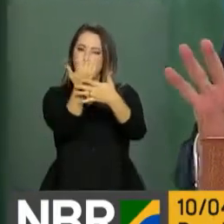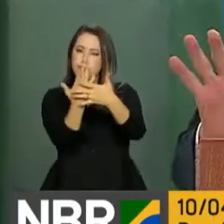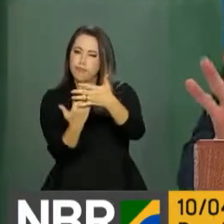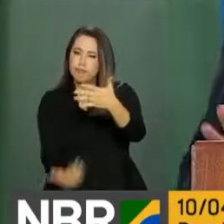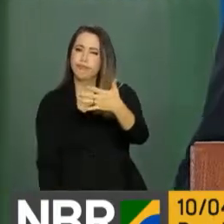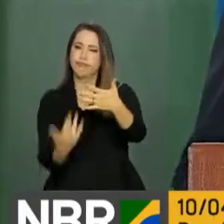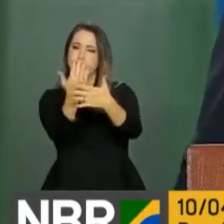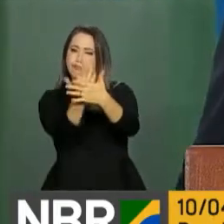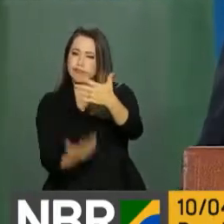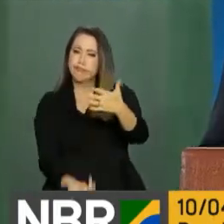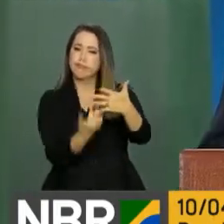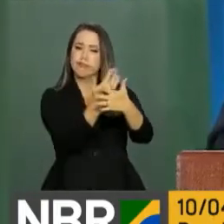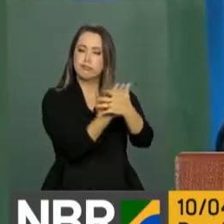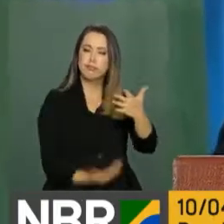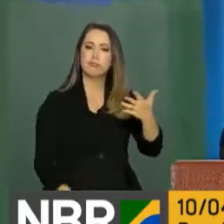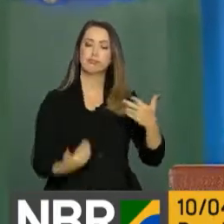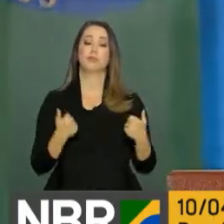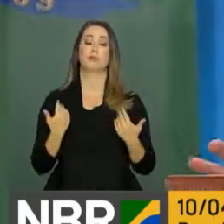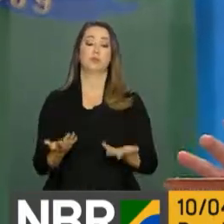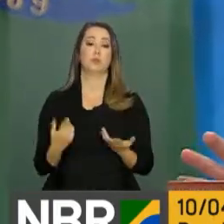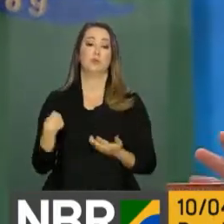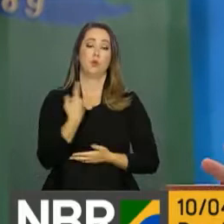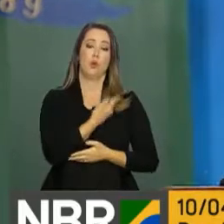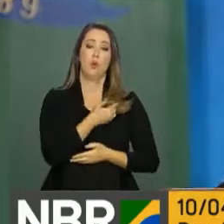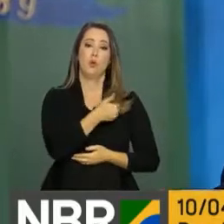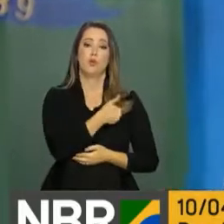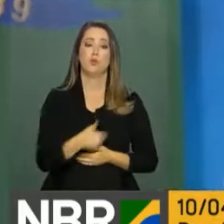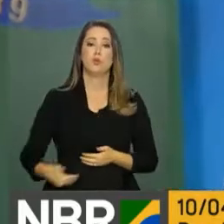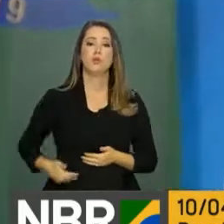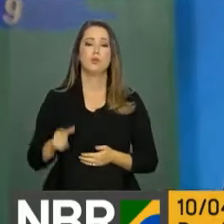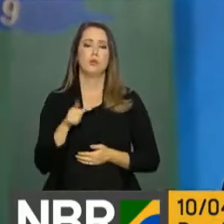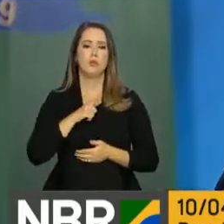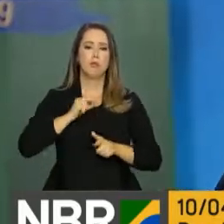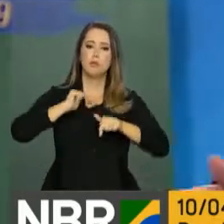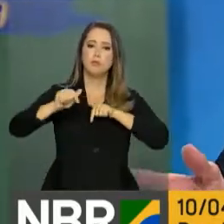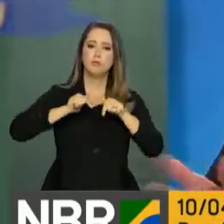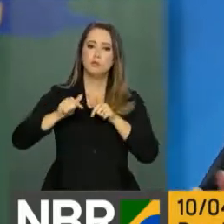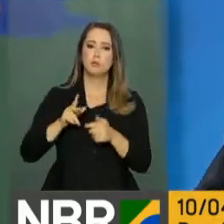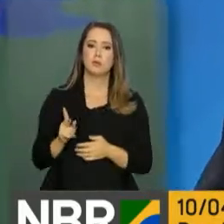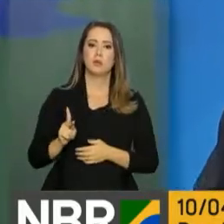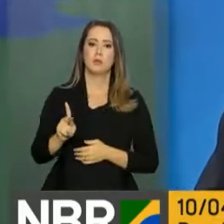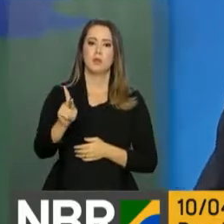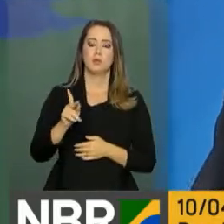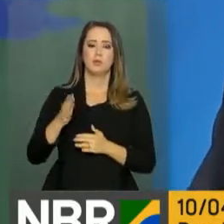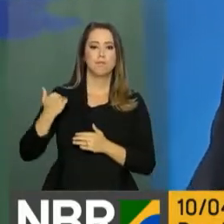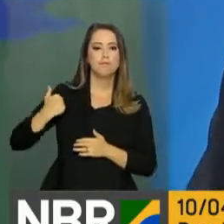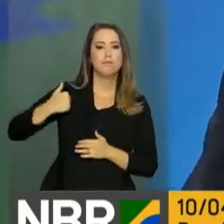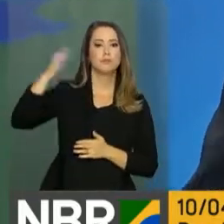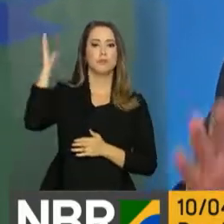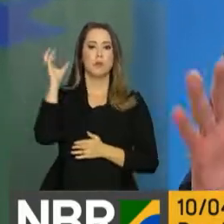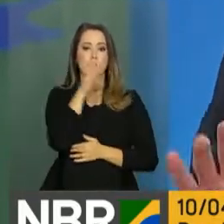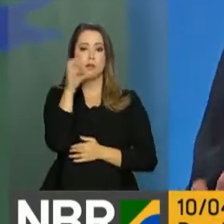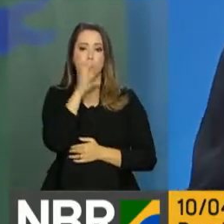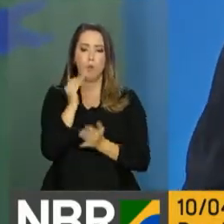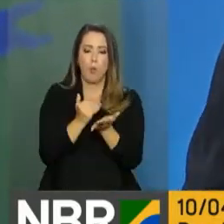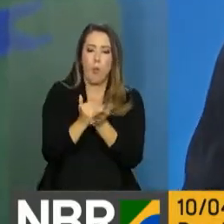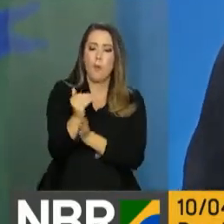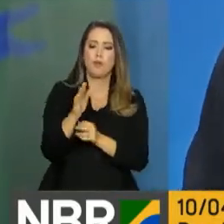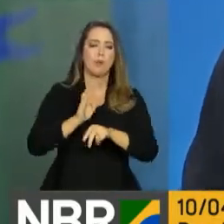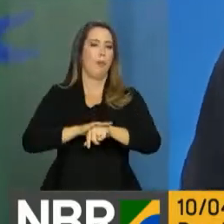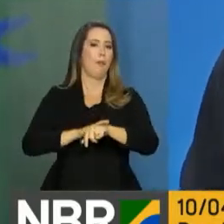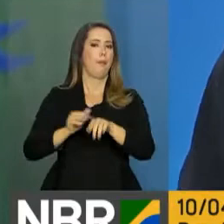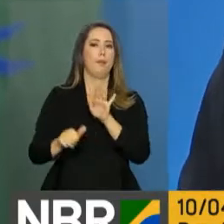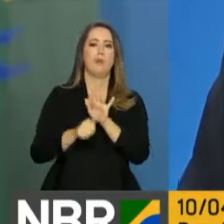seria infindável. Nosso governo tem trabalhado a toda velocidade, desde o primeiro